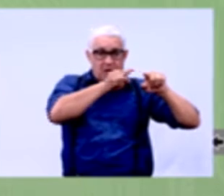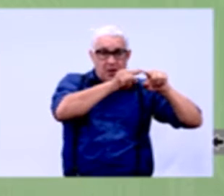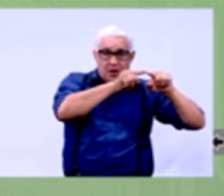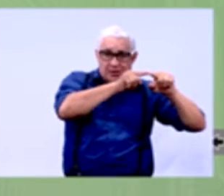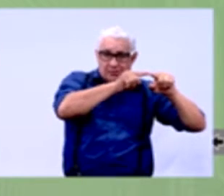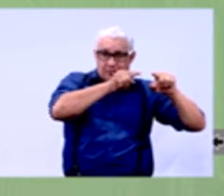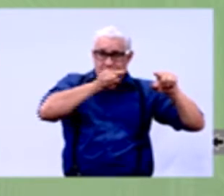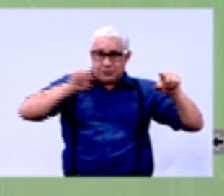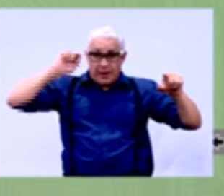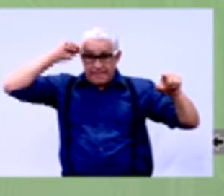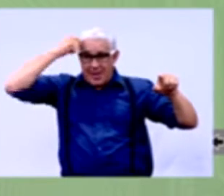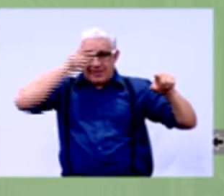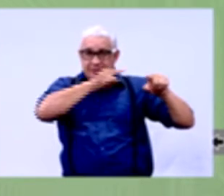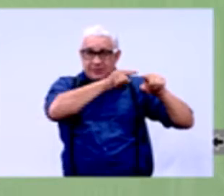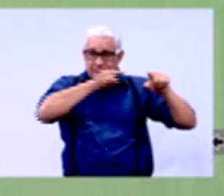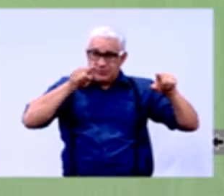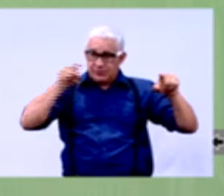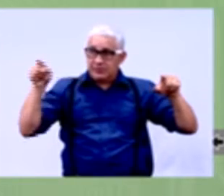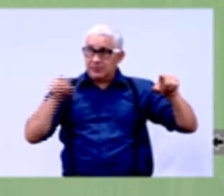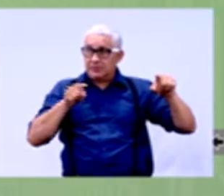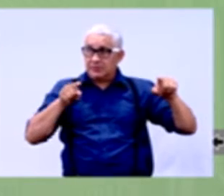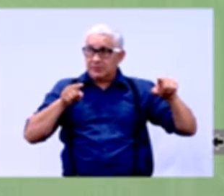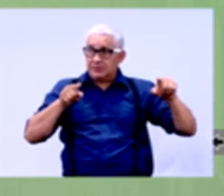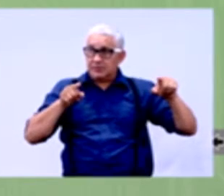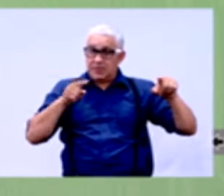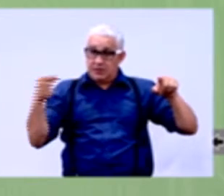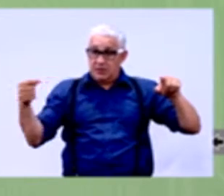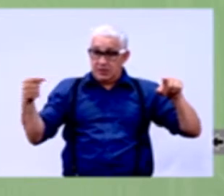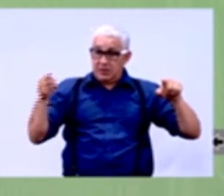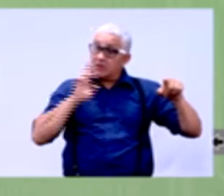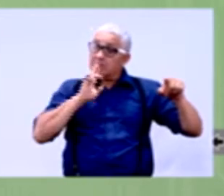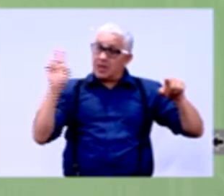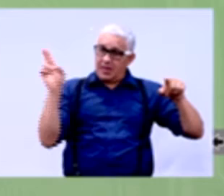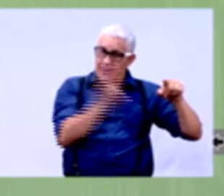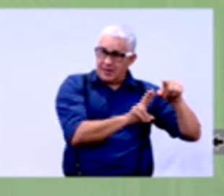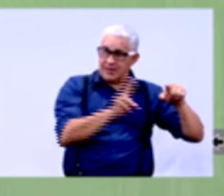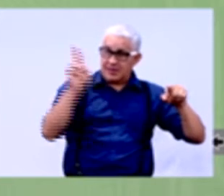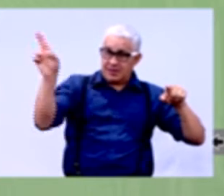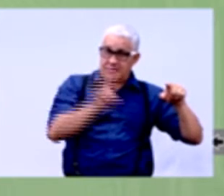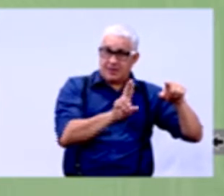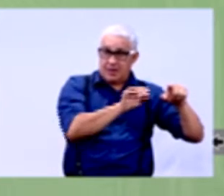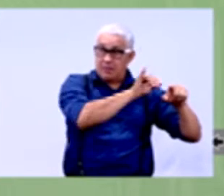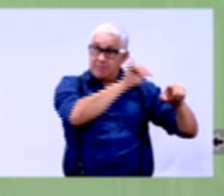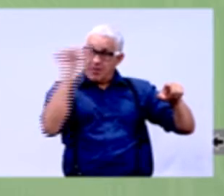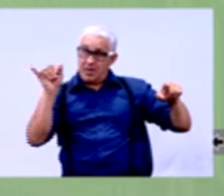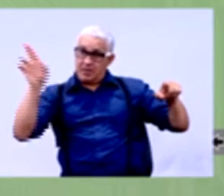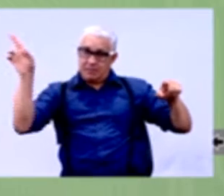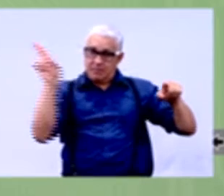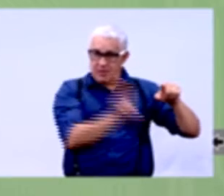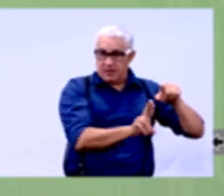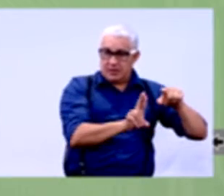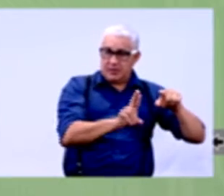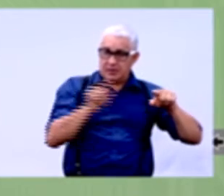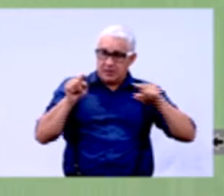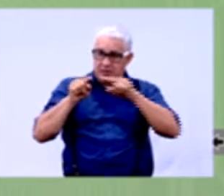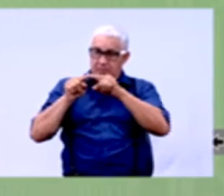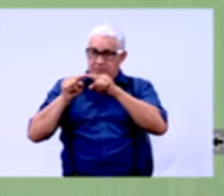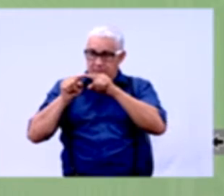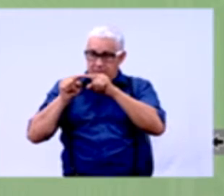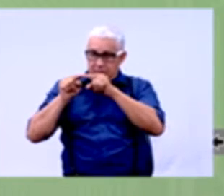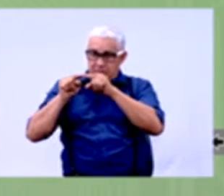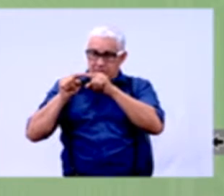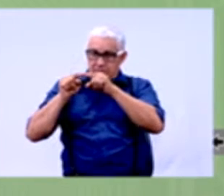né? E quando nós estamos recebendo um retorno da aplicação, então a seta ela